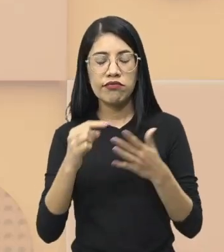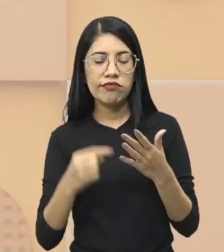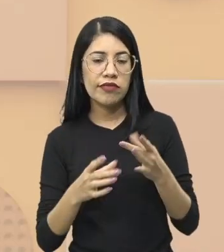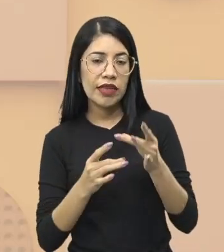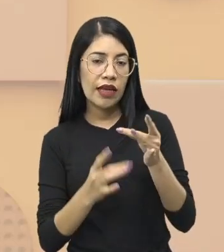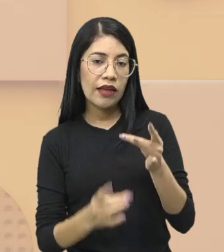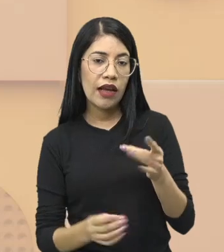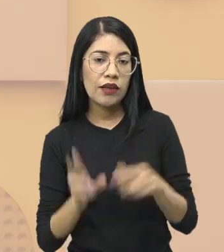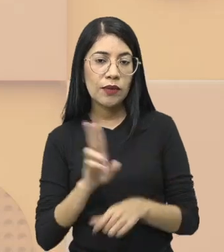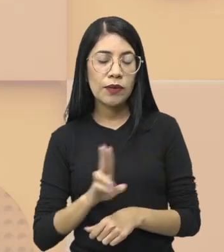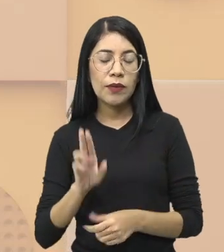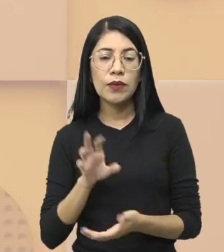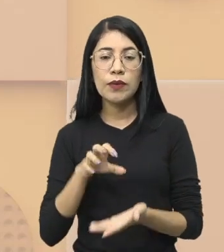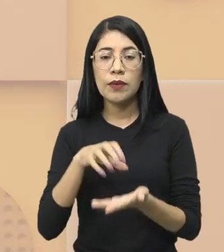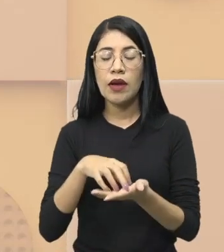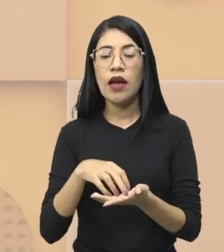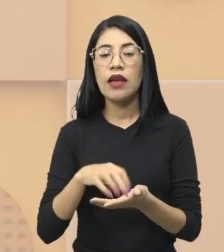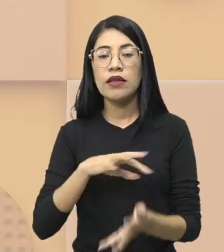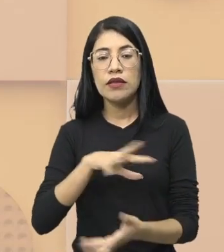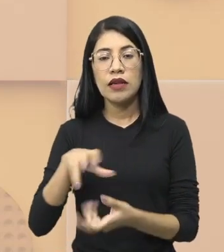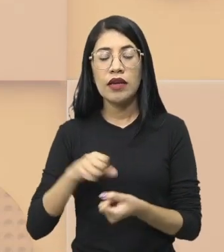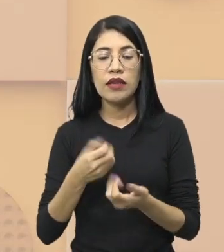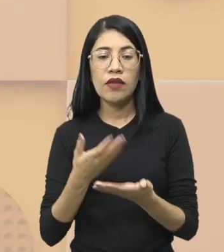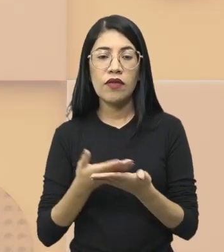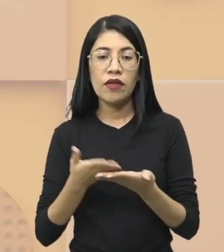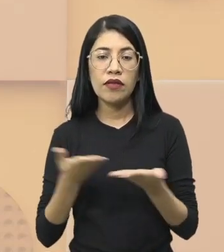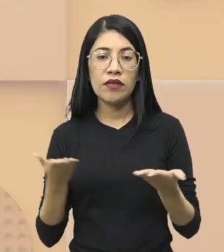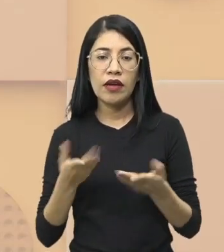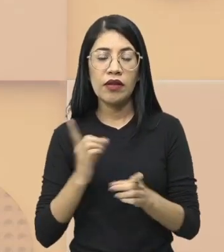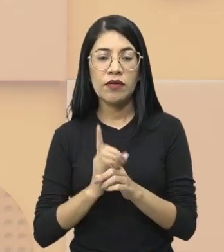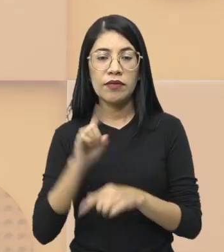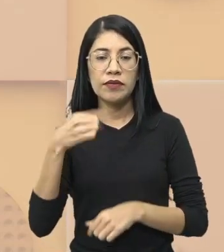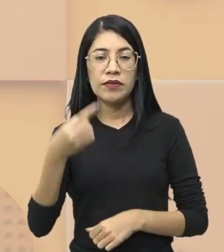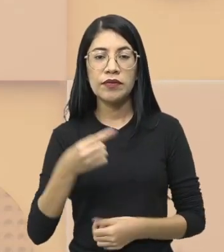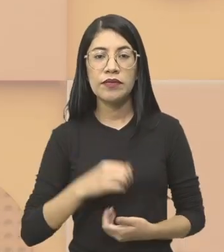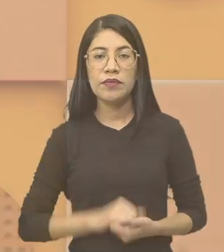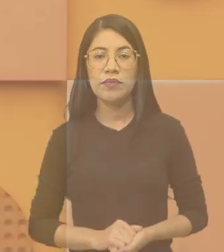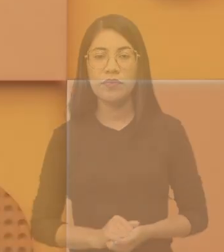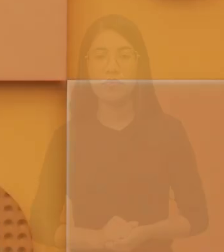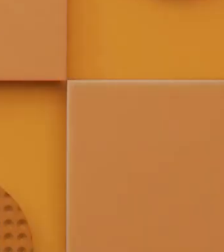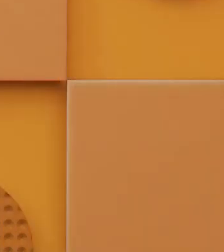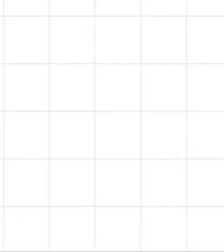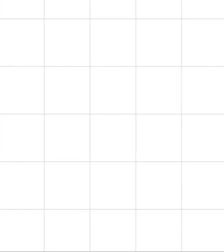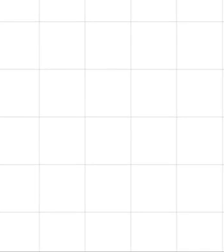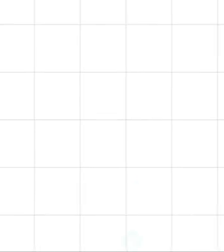dessas unidades de uso sustentável. Essa foi a nossa aula e até uma próxima!